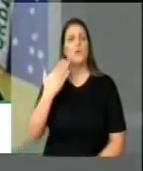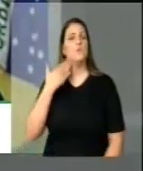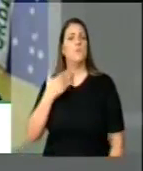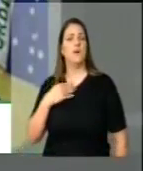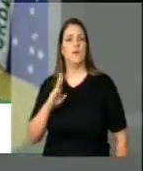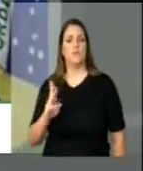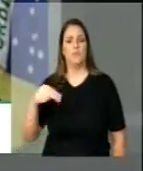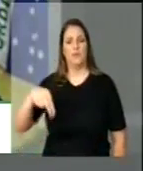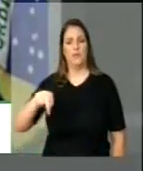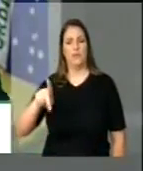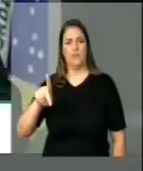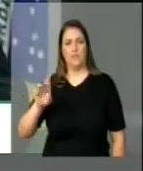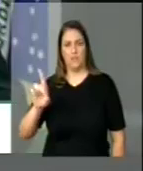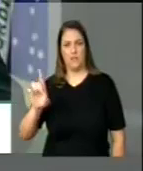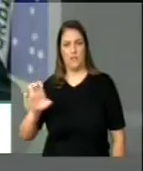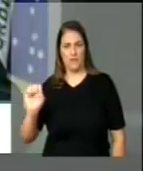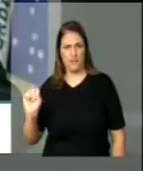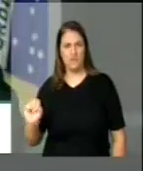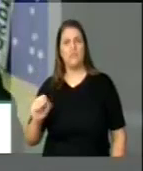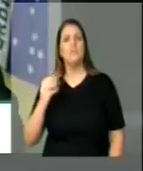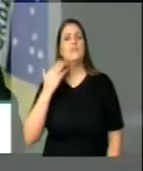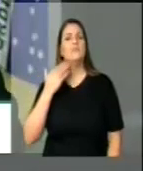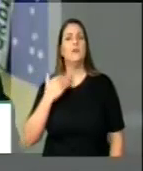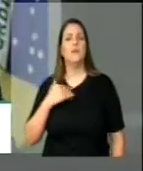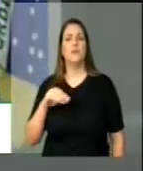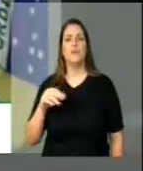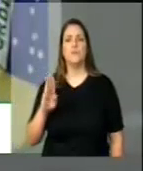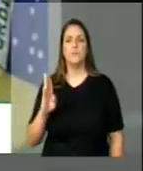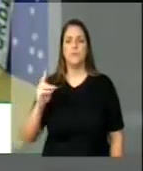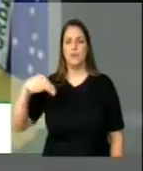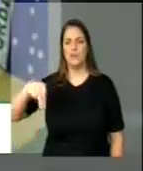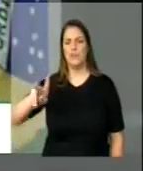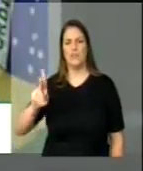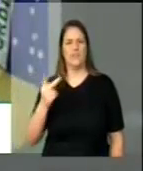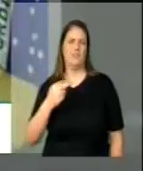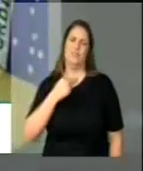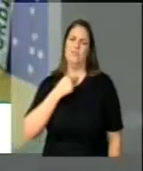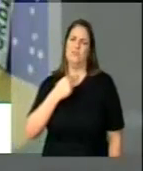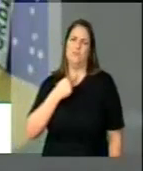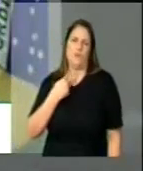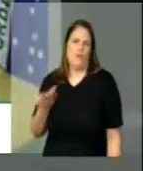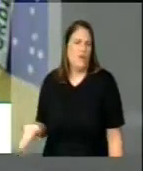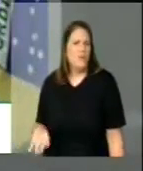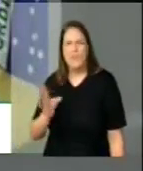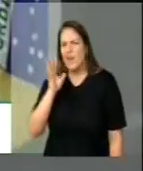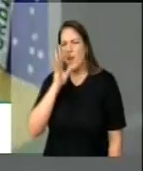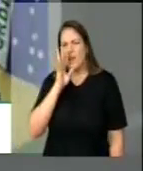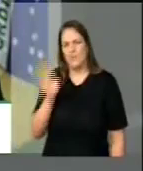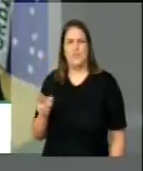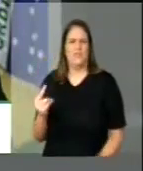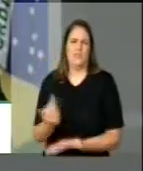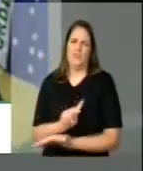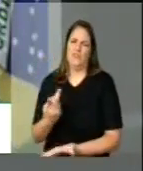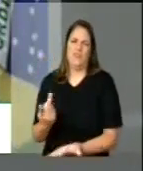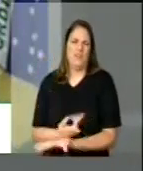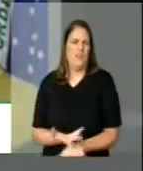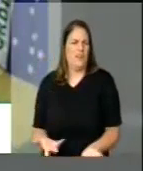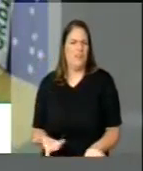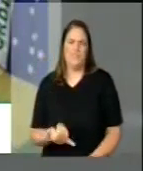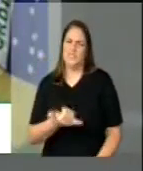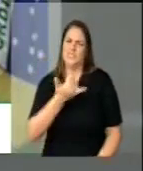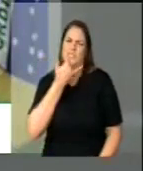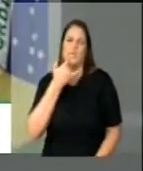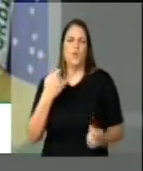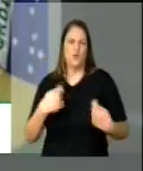o BNH, não poderia ser chamado desta maneira. Realmente, com todo respeito, só quem não conhece